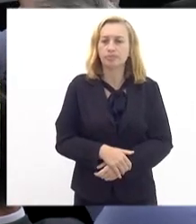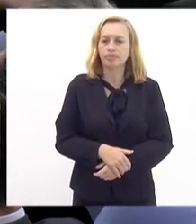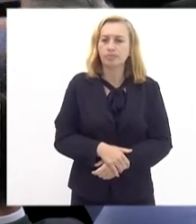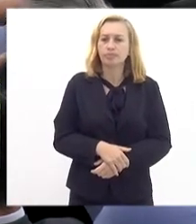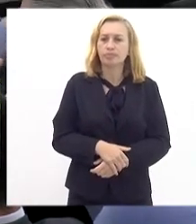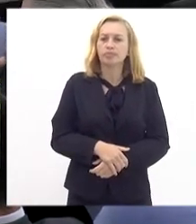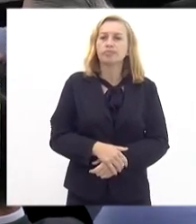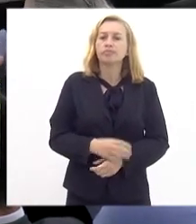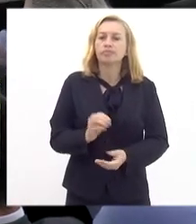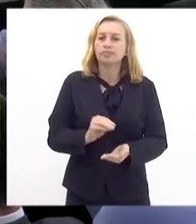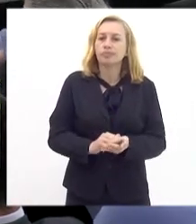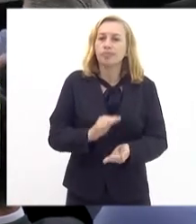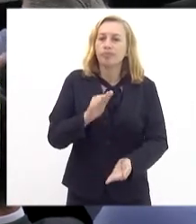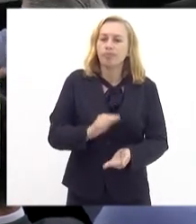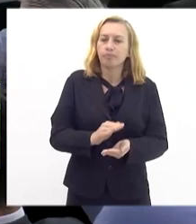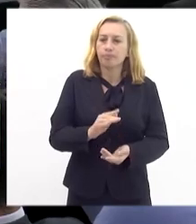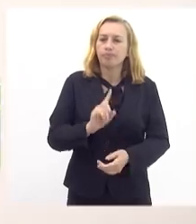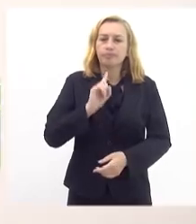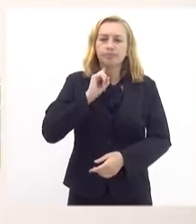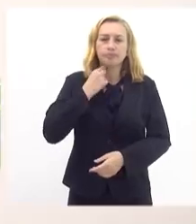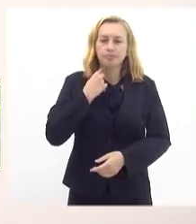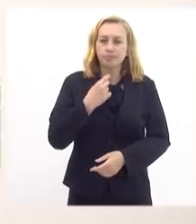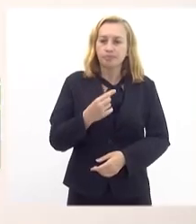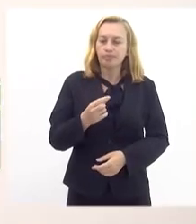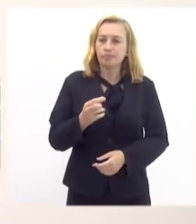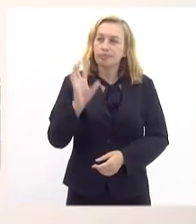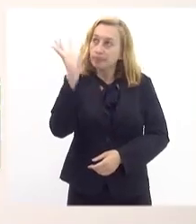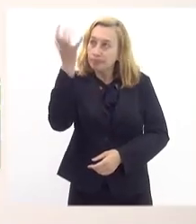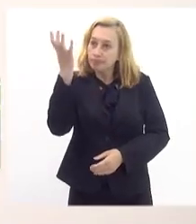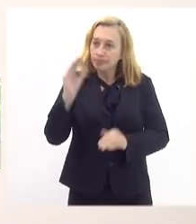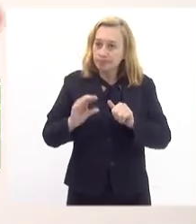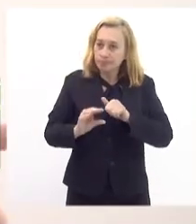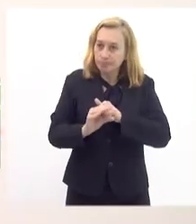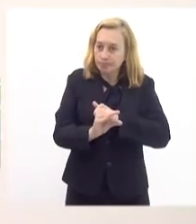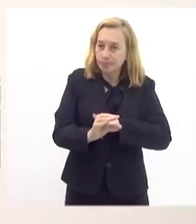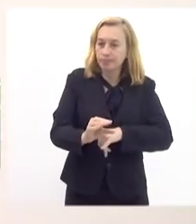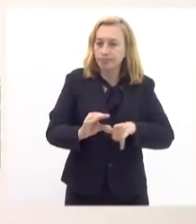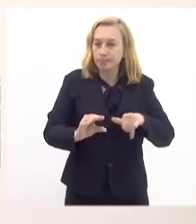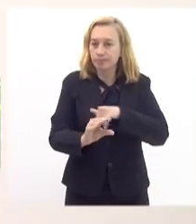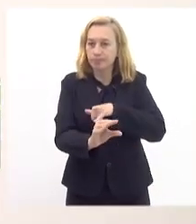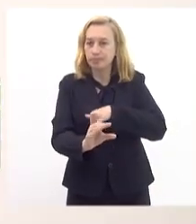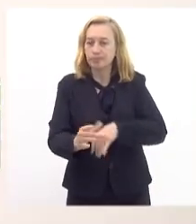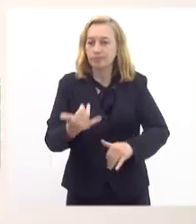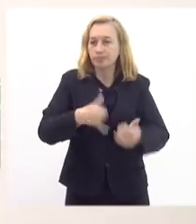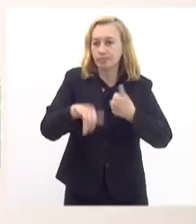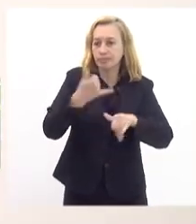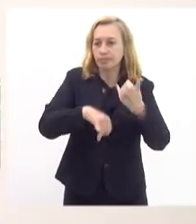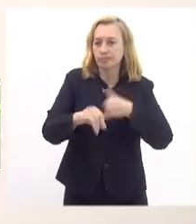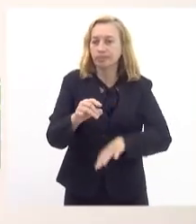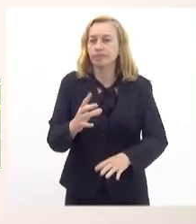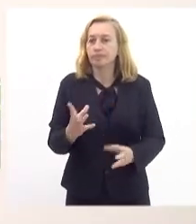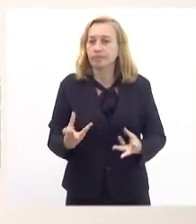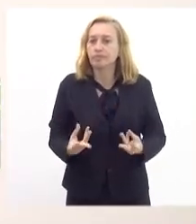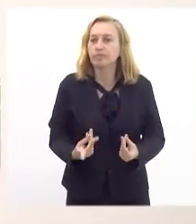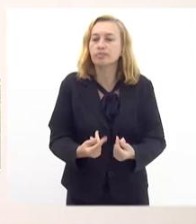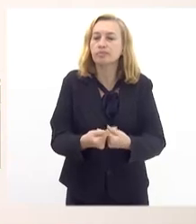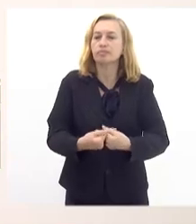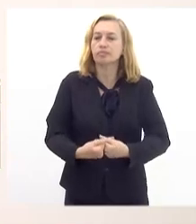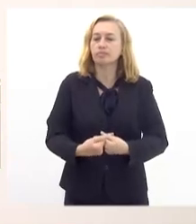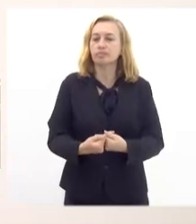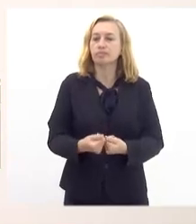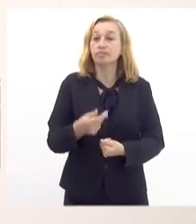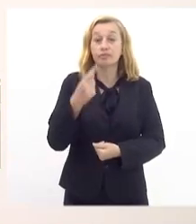qual o volume dos efluentes já foi citado com a temperatura que vai sair quanto vai tempo substância química disso temperatura já se falou também